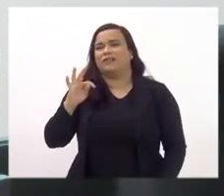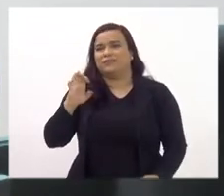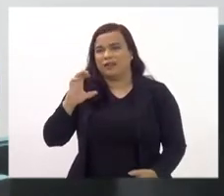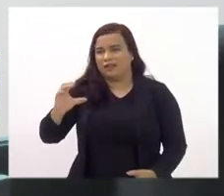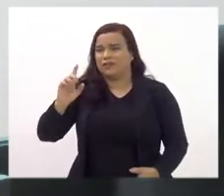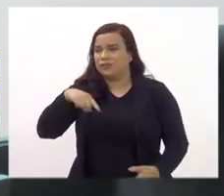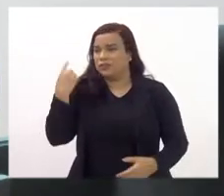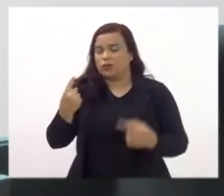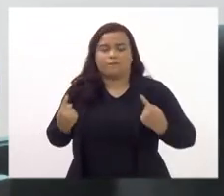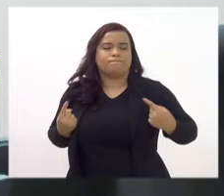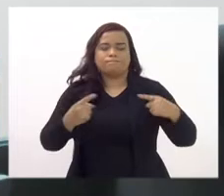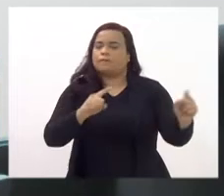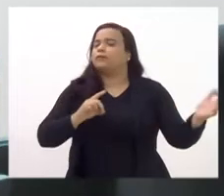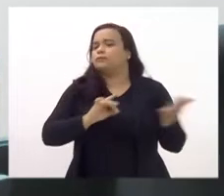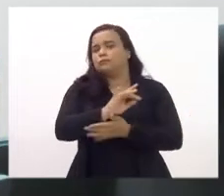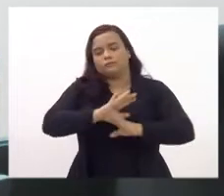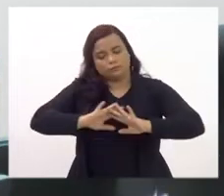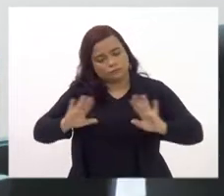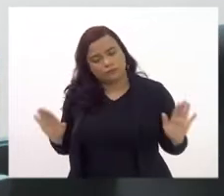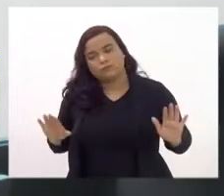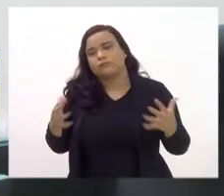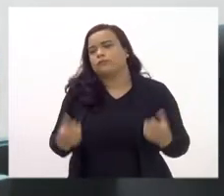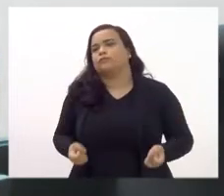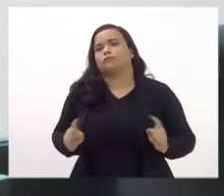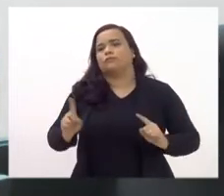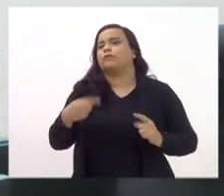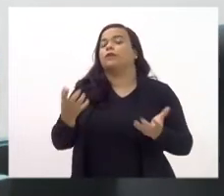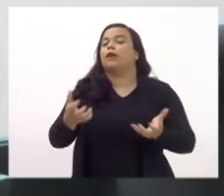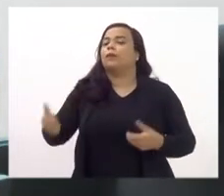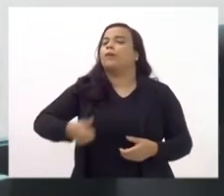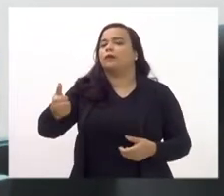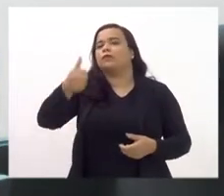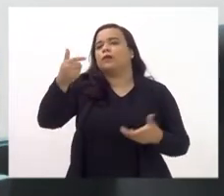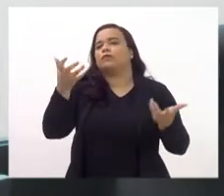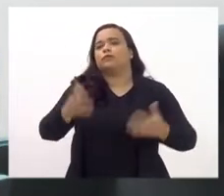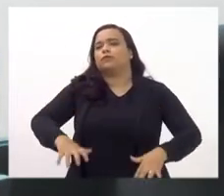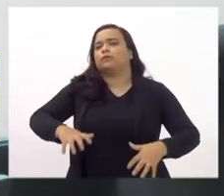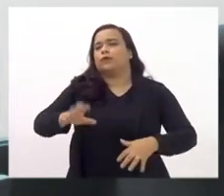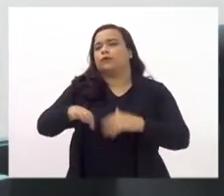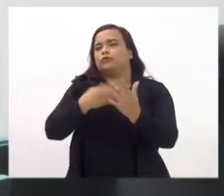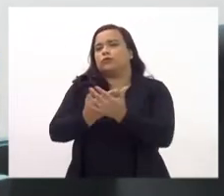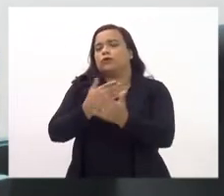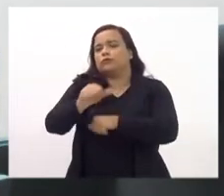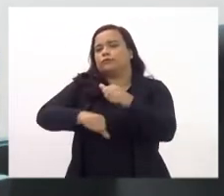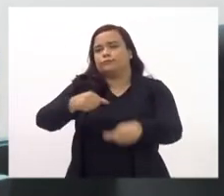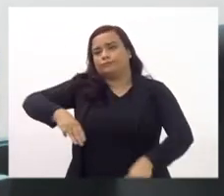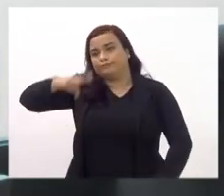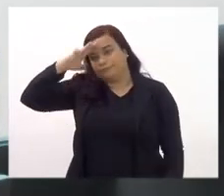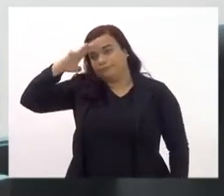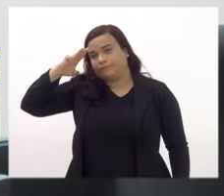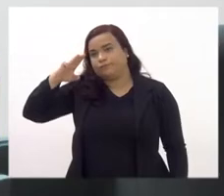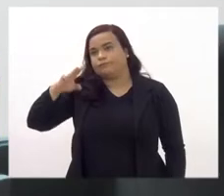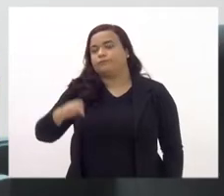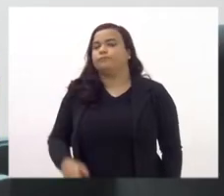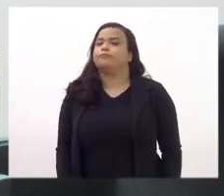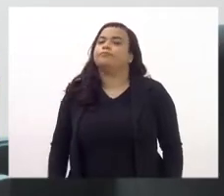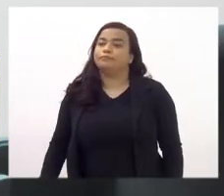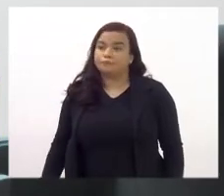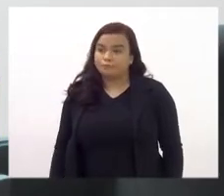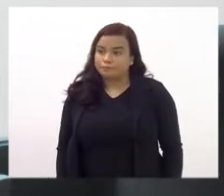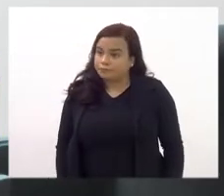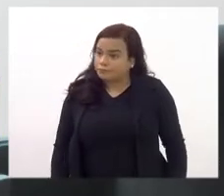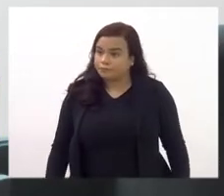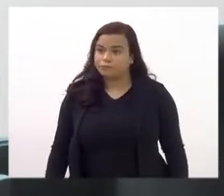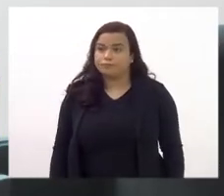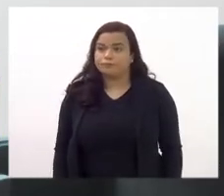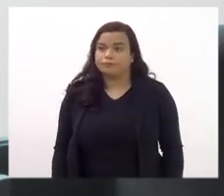forma veemente. Queremos educação de qualidade, não queremos que as nossas escolas sejam transformadas em pseudo-quartéis. Então,